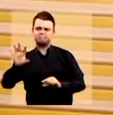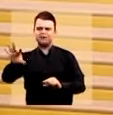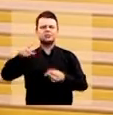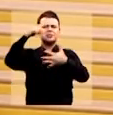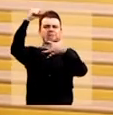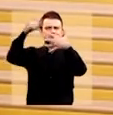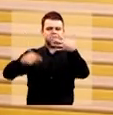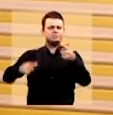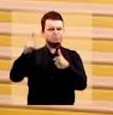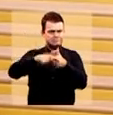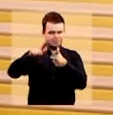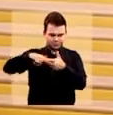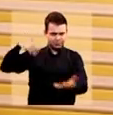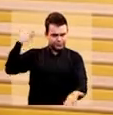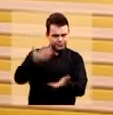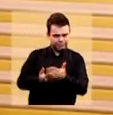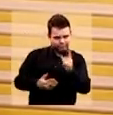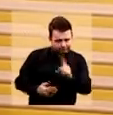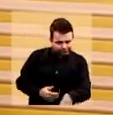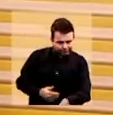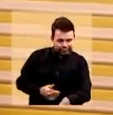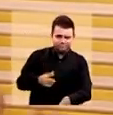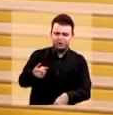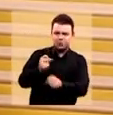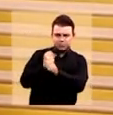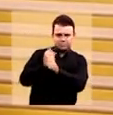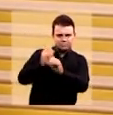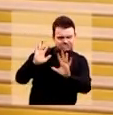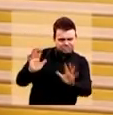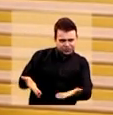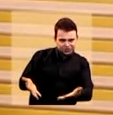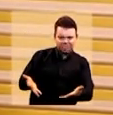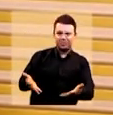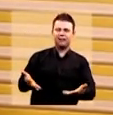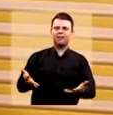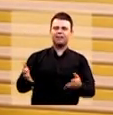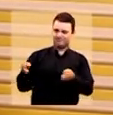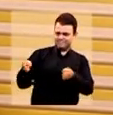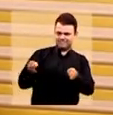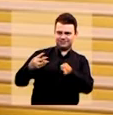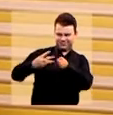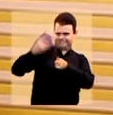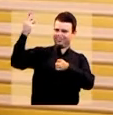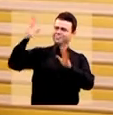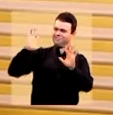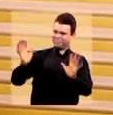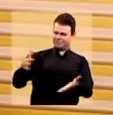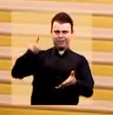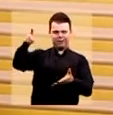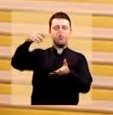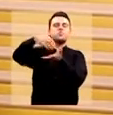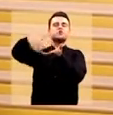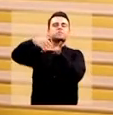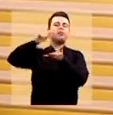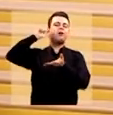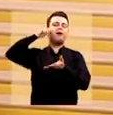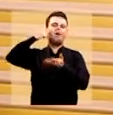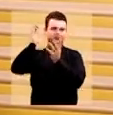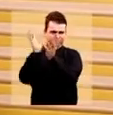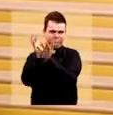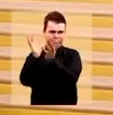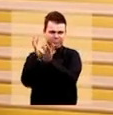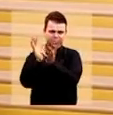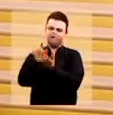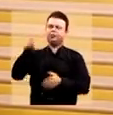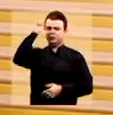questões? São as mesmas? Você já trabalhou, está indo para a terceira gestão no Conselho Afro. O que que pega aqui em Rio Preto?